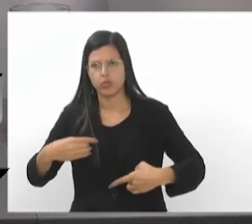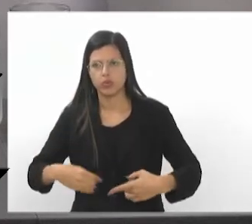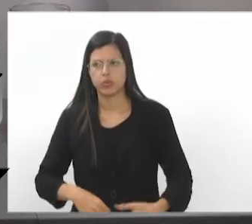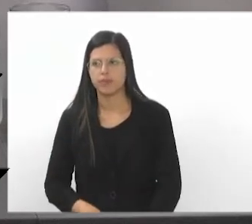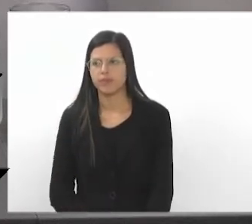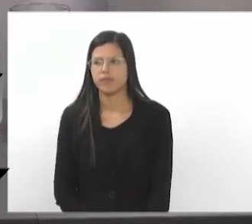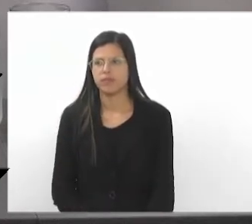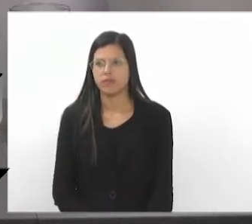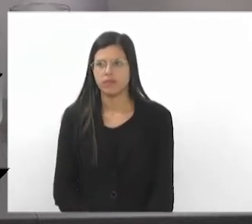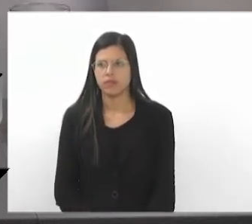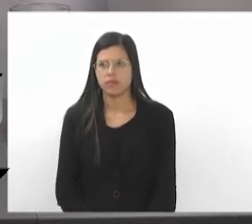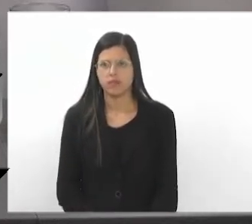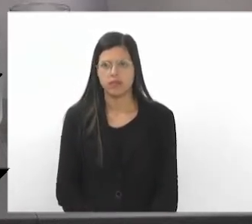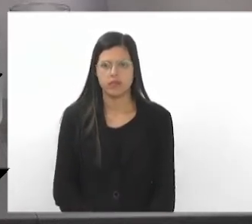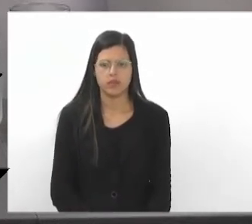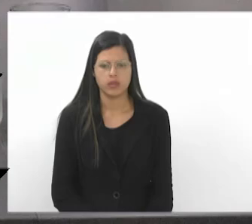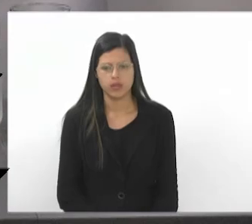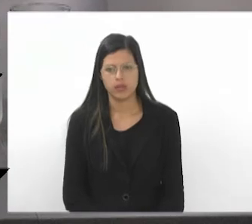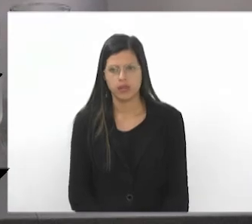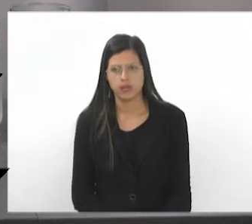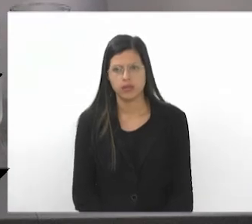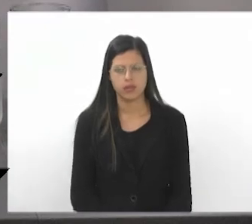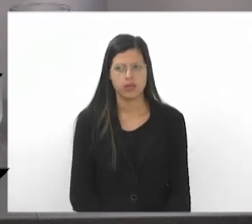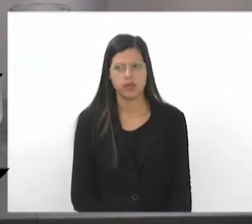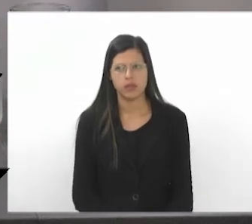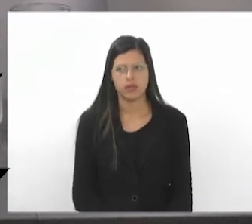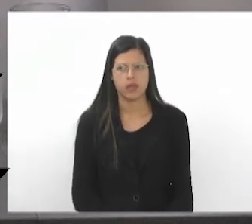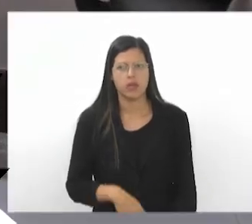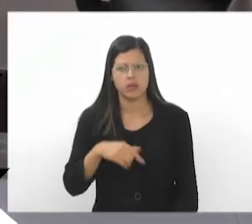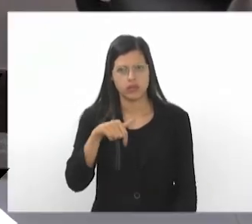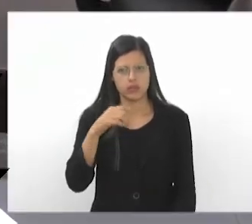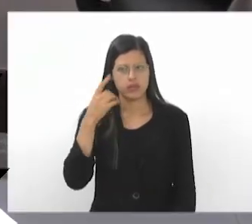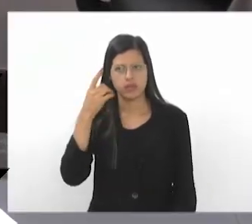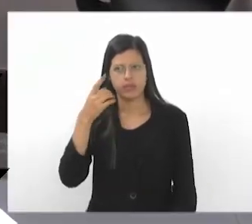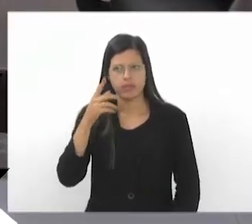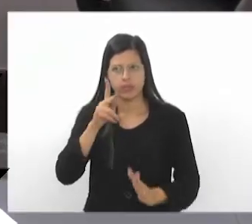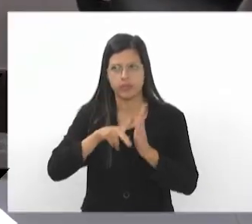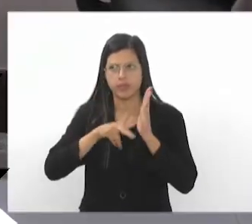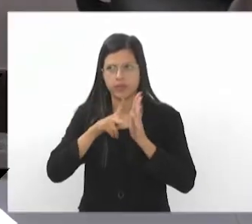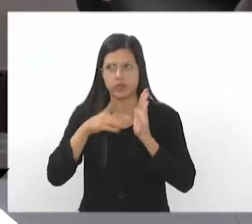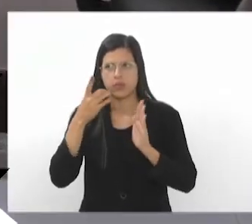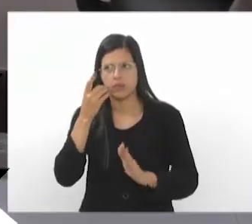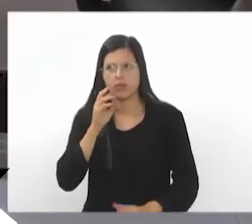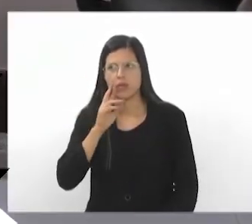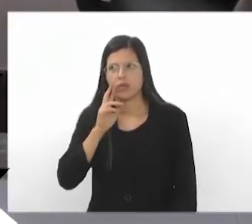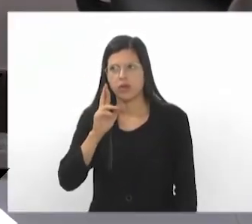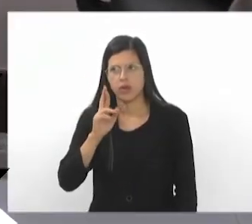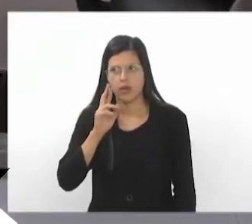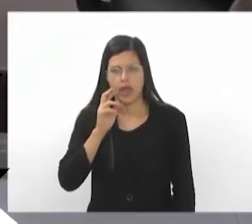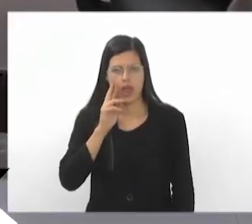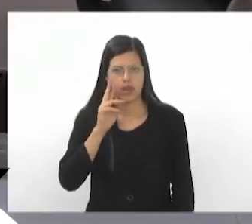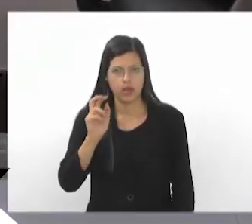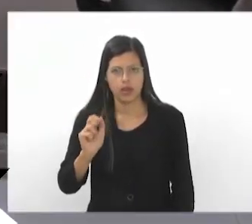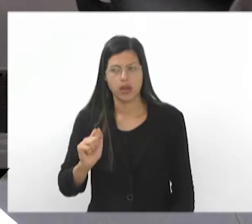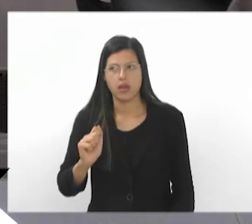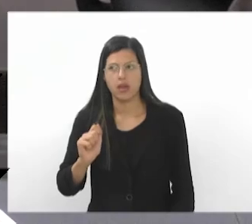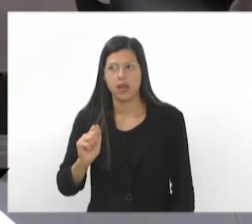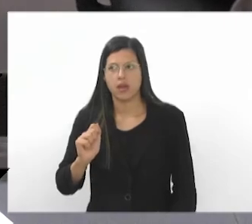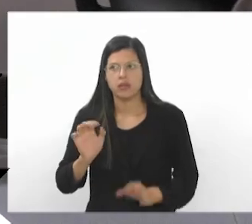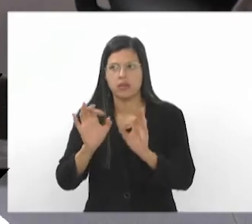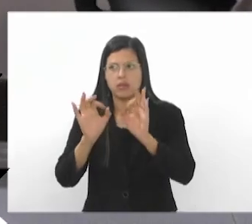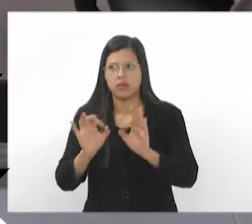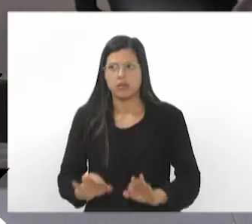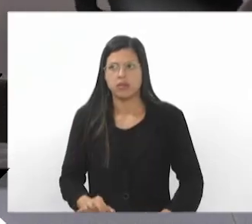Presidente, o projeto do deputado Rodrigo Amorim, Vossa Excelência, é absolutamente justo